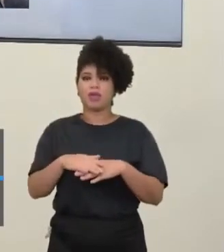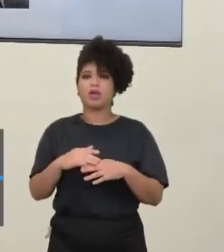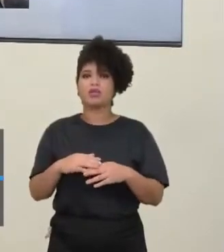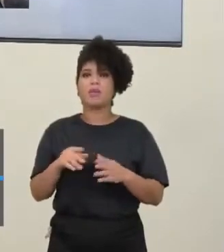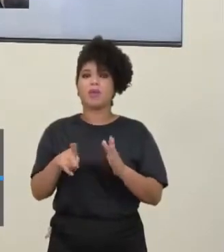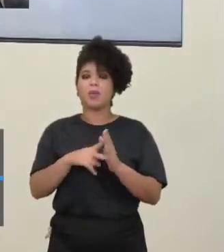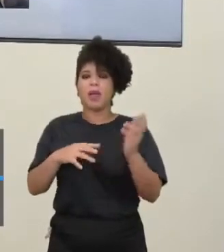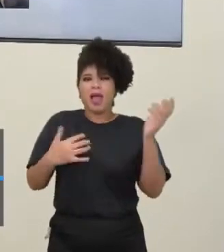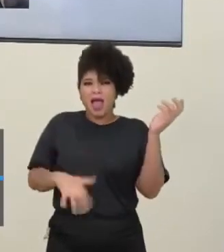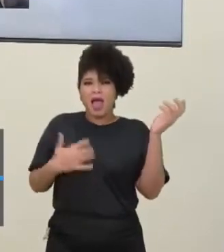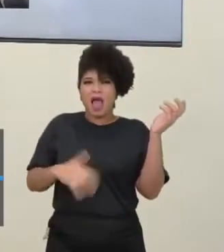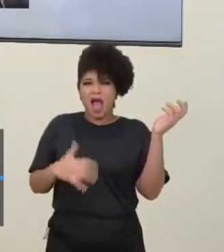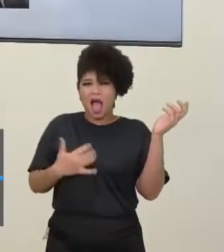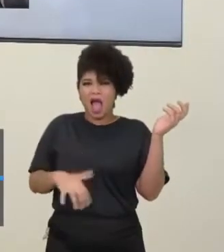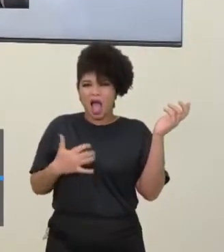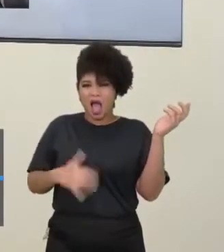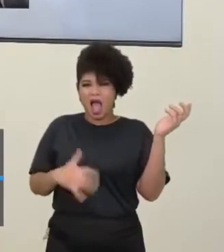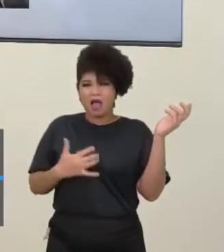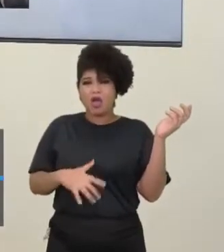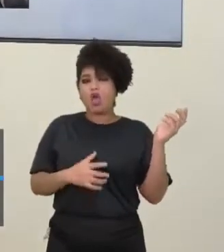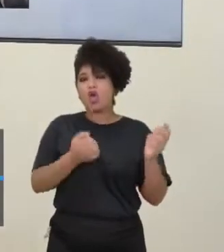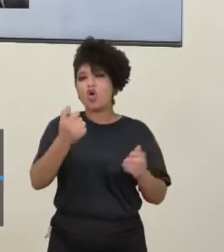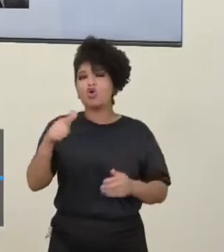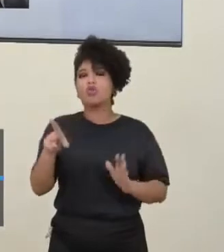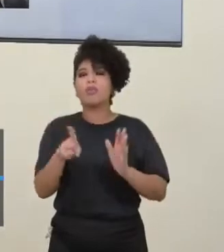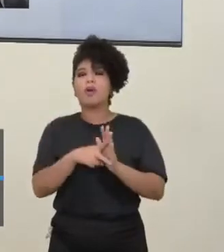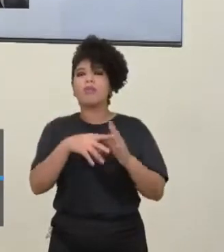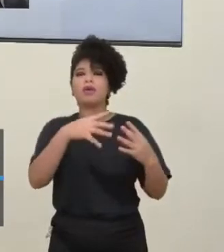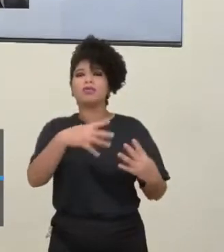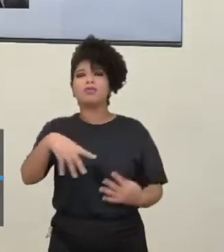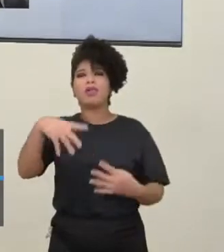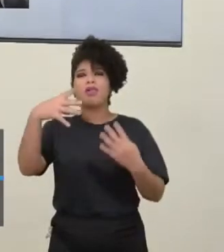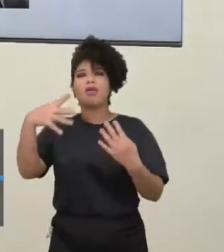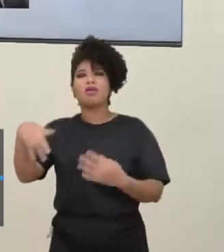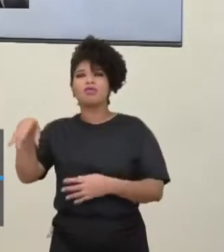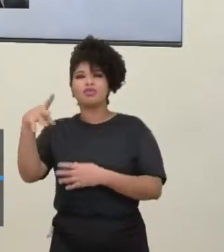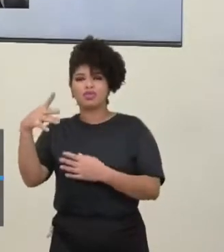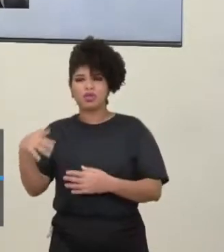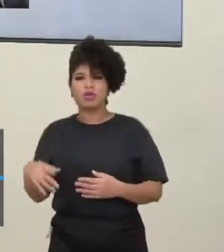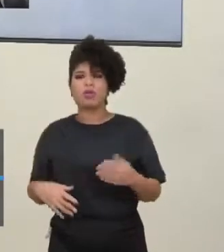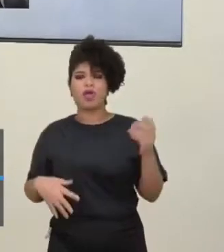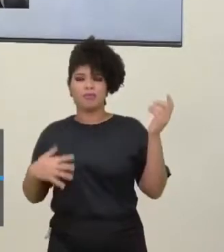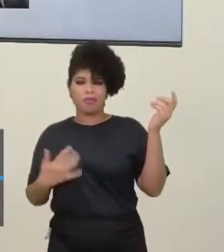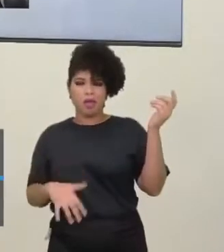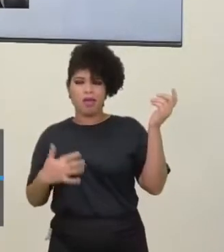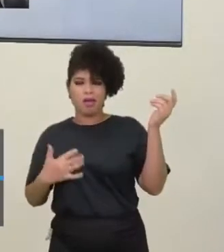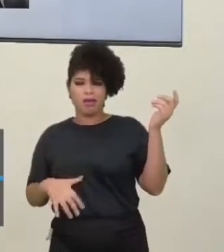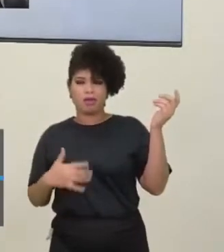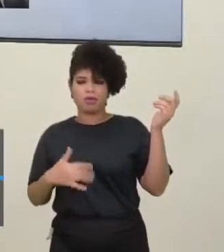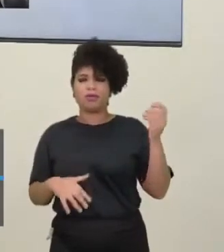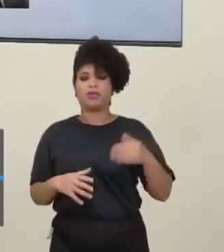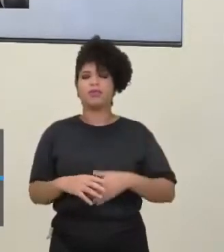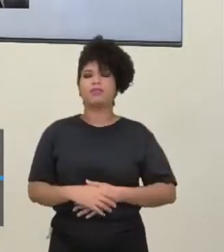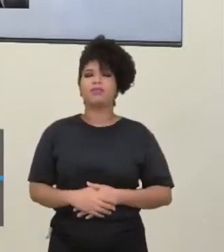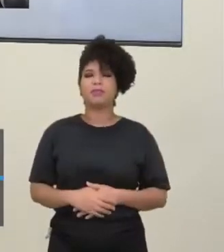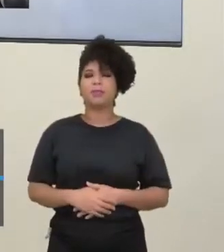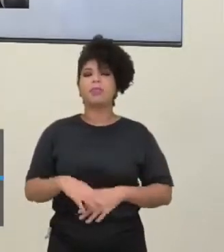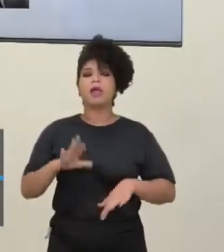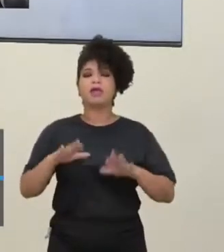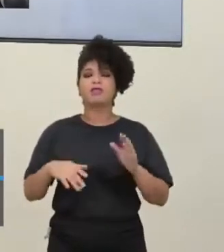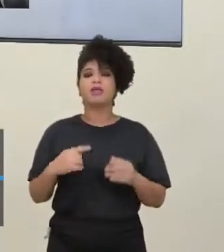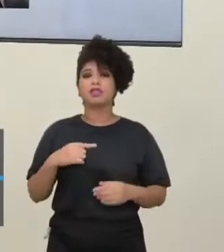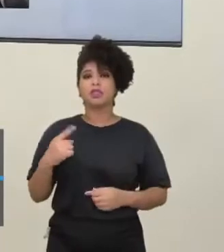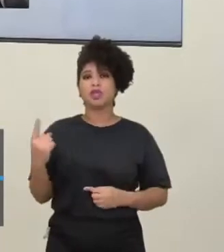chama de guitarra rítmica, e a outra para fazer a melodia, ou a guitarra melódica, né? E, às vezes, né, o baixista e o